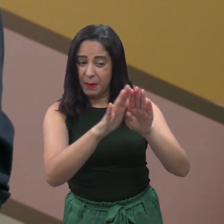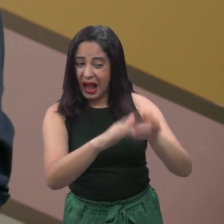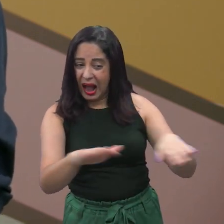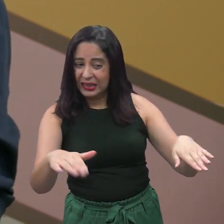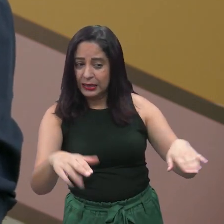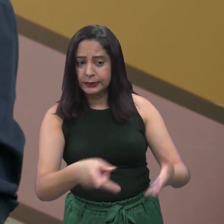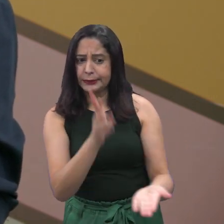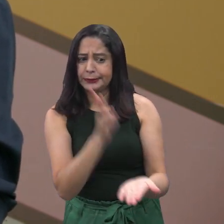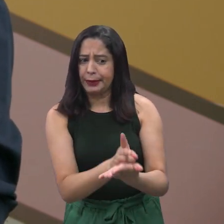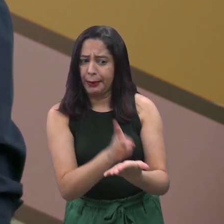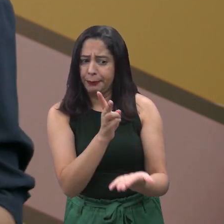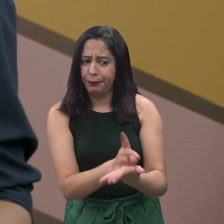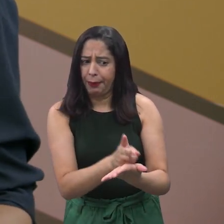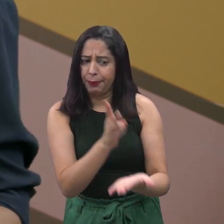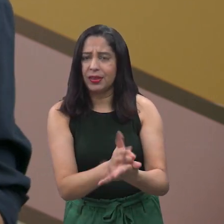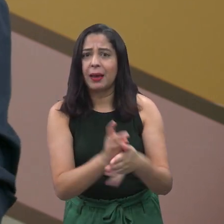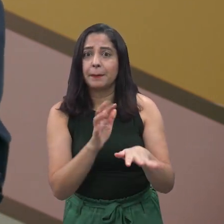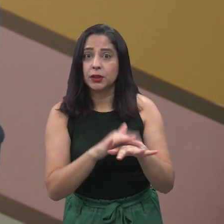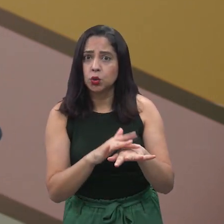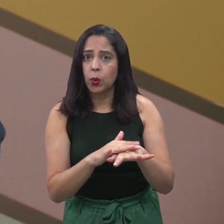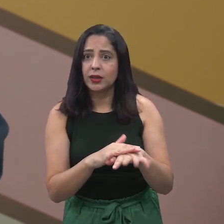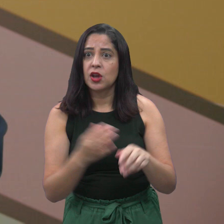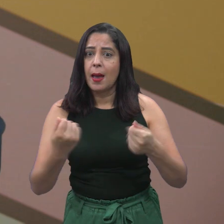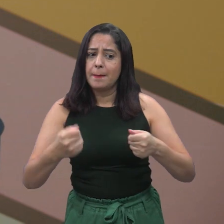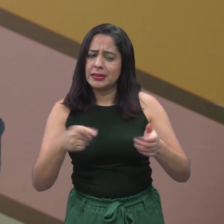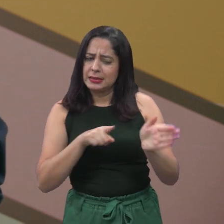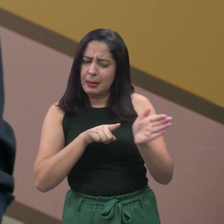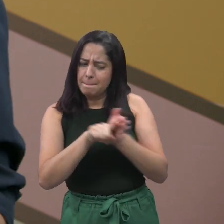sequência e parece que está toda hora doente, a gente investigar